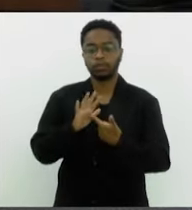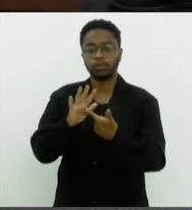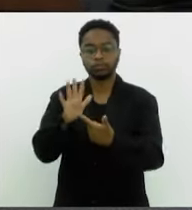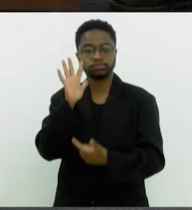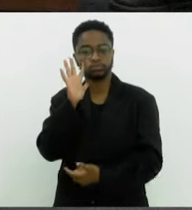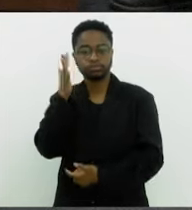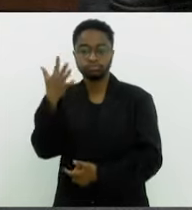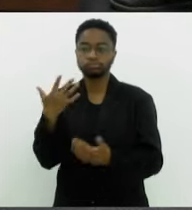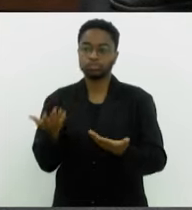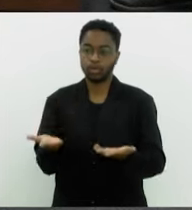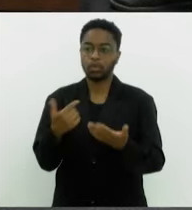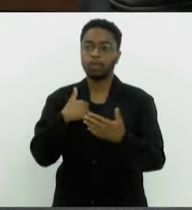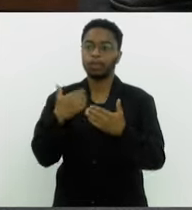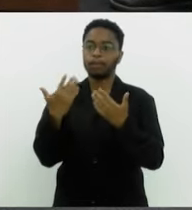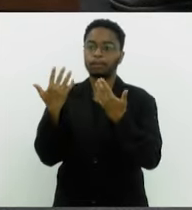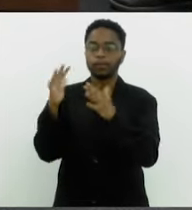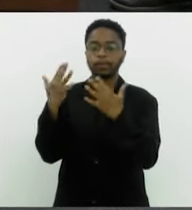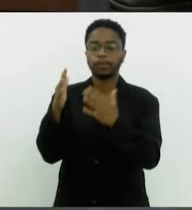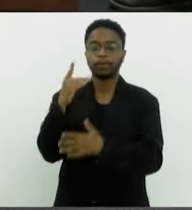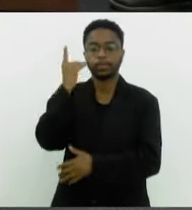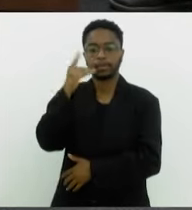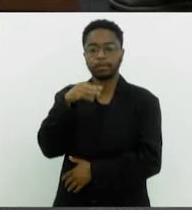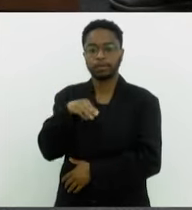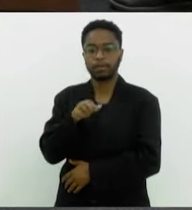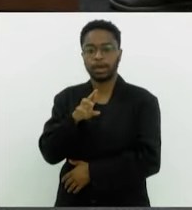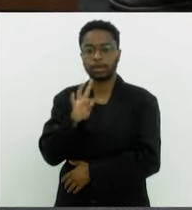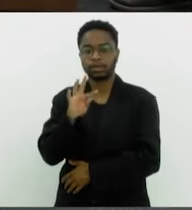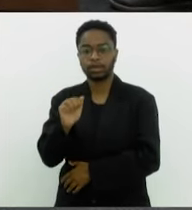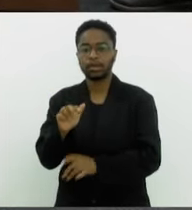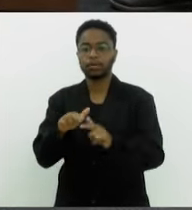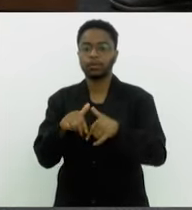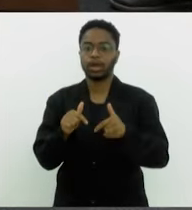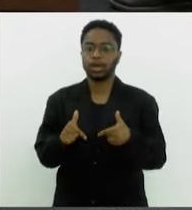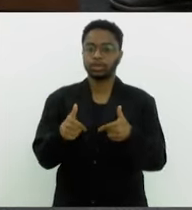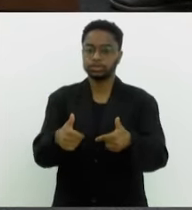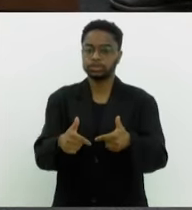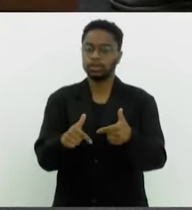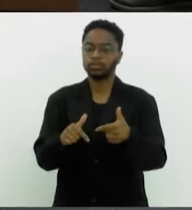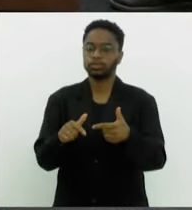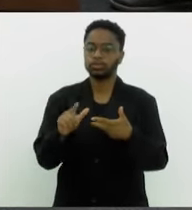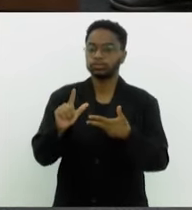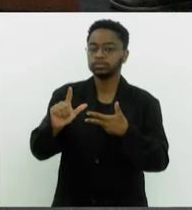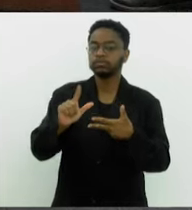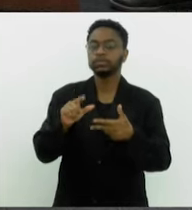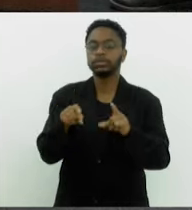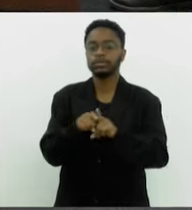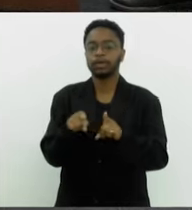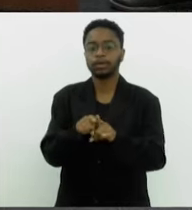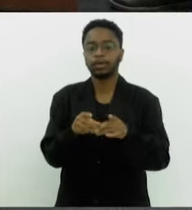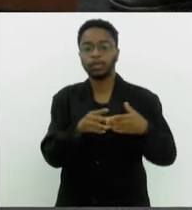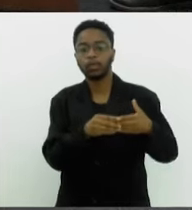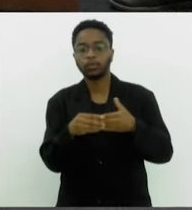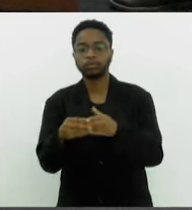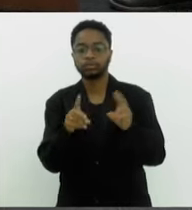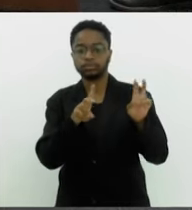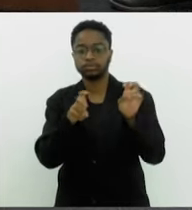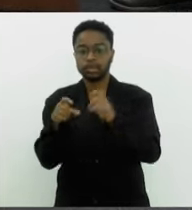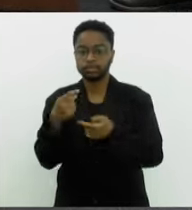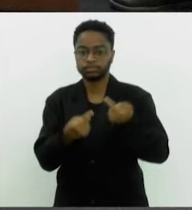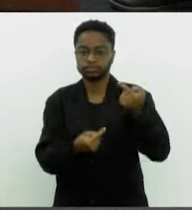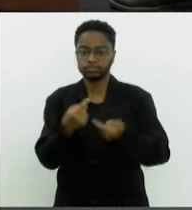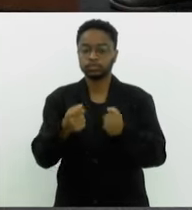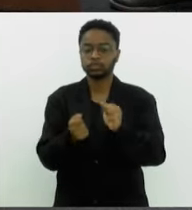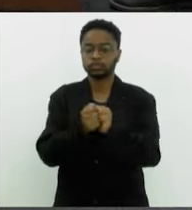também parabenizo a deputada Marta Rocha por essa iniciativa legislativa, por estar conduzindo esse tema na Comissão